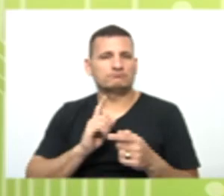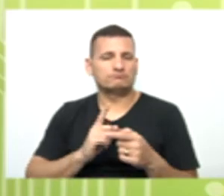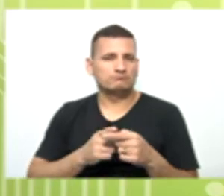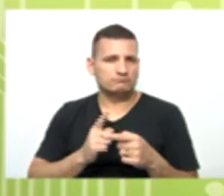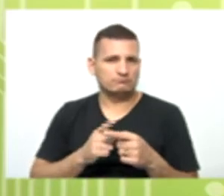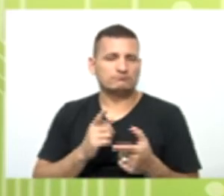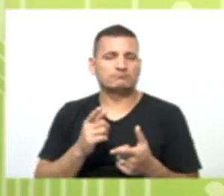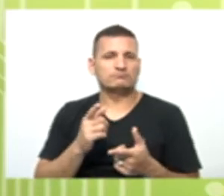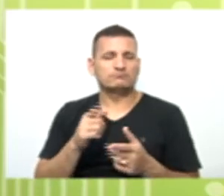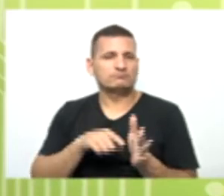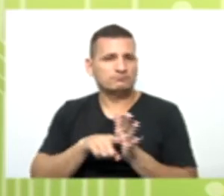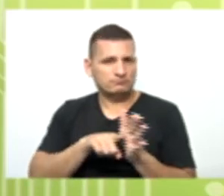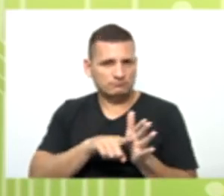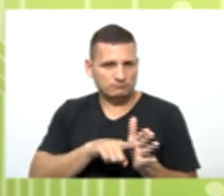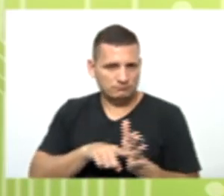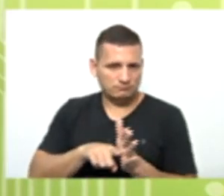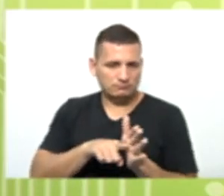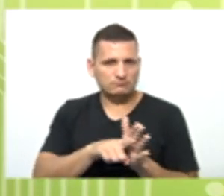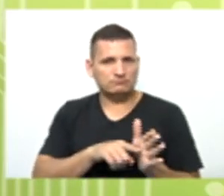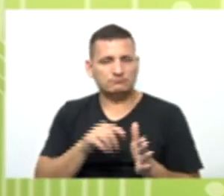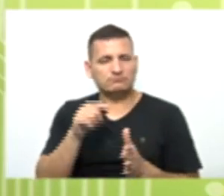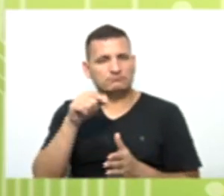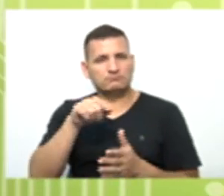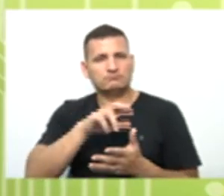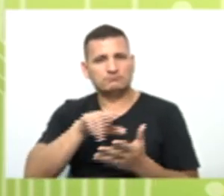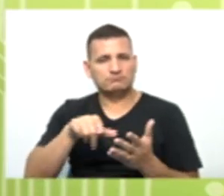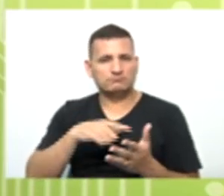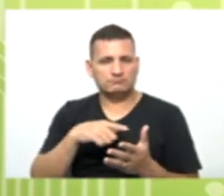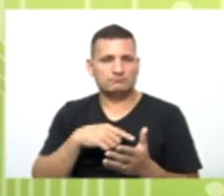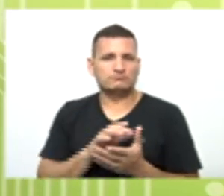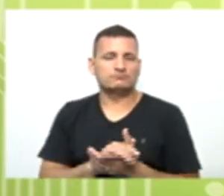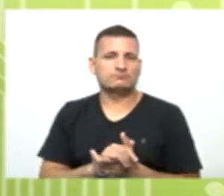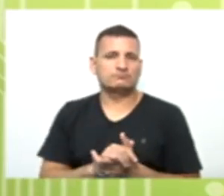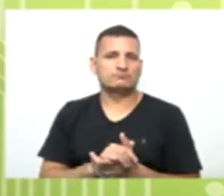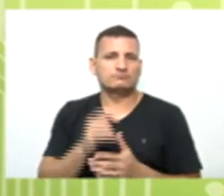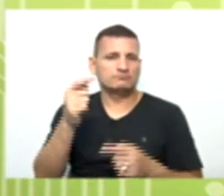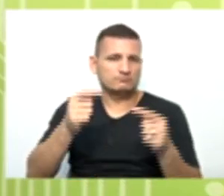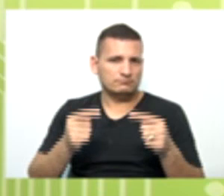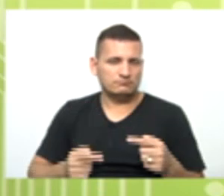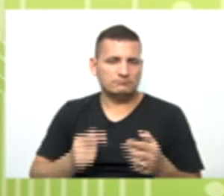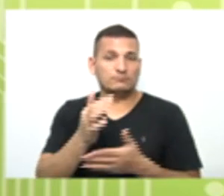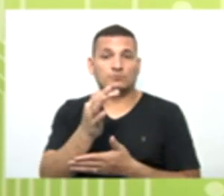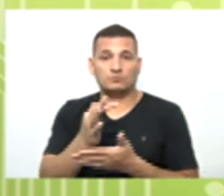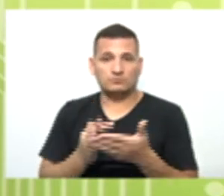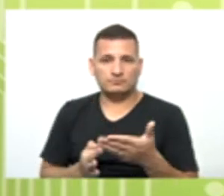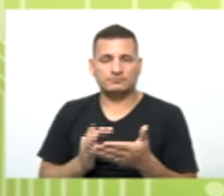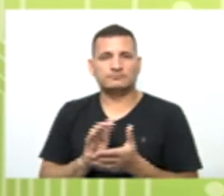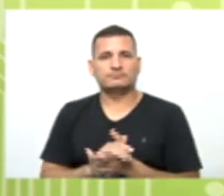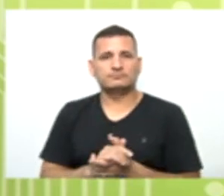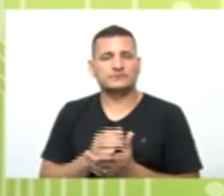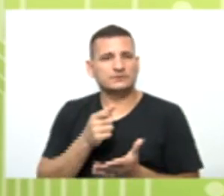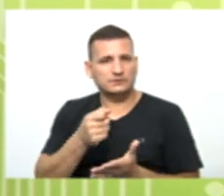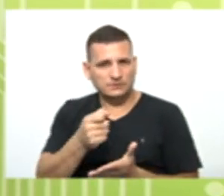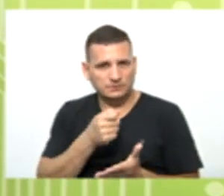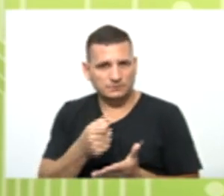aqui questionário, formulário e entrevista. Foram 3 tipos de